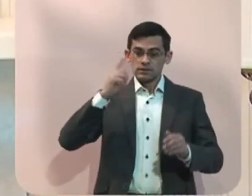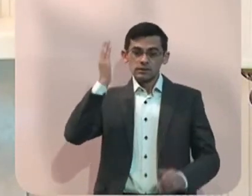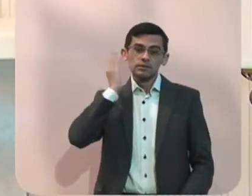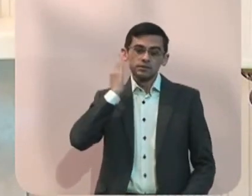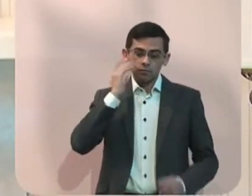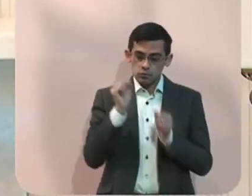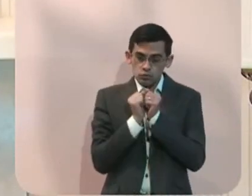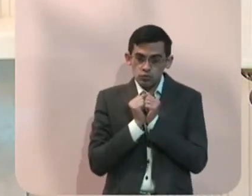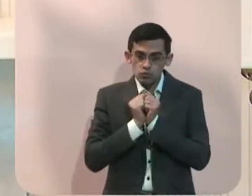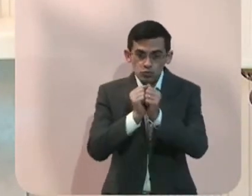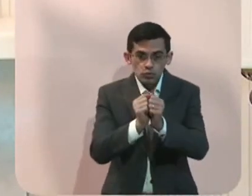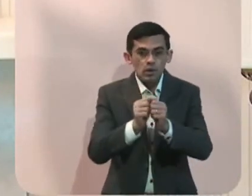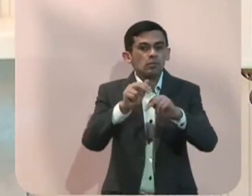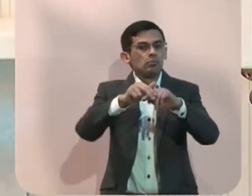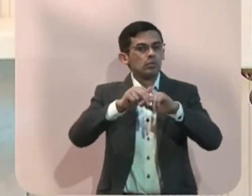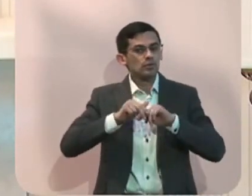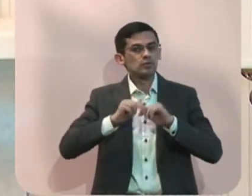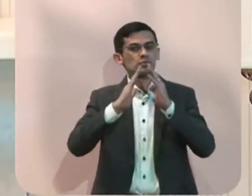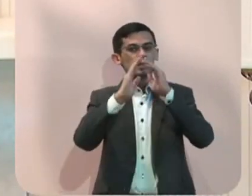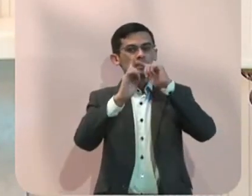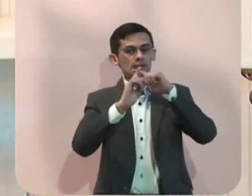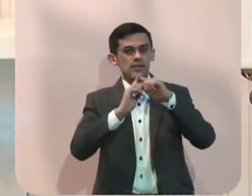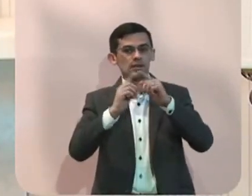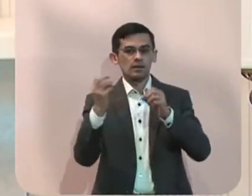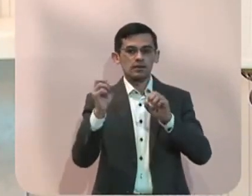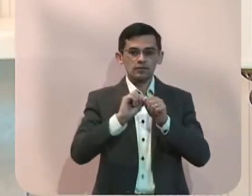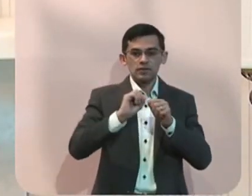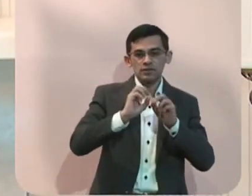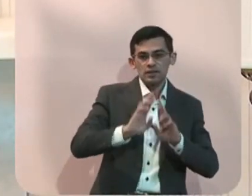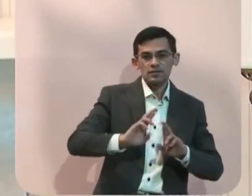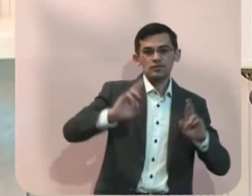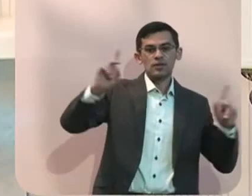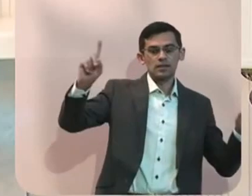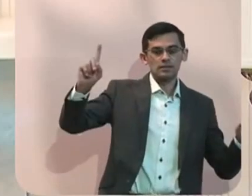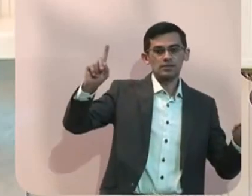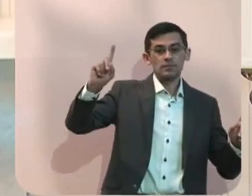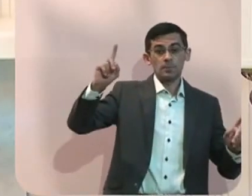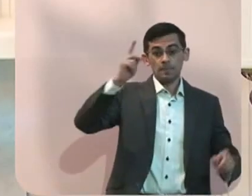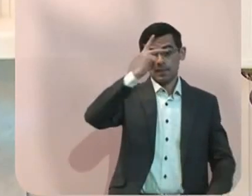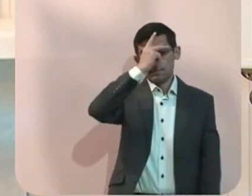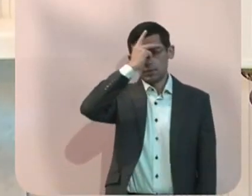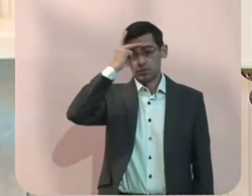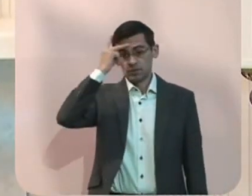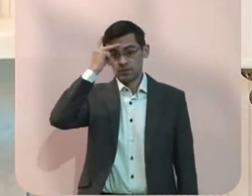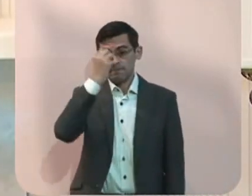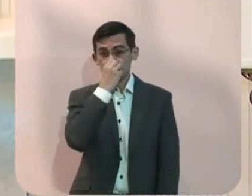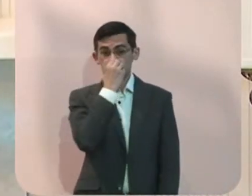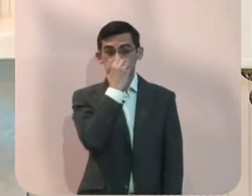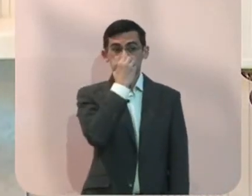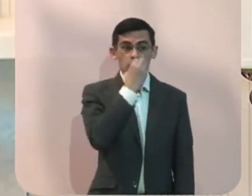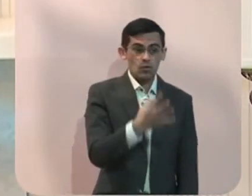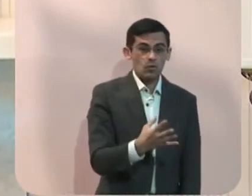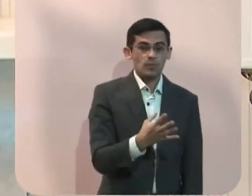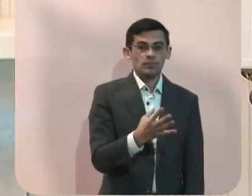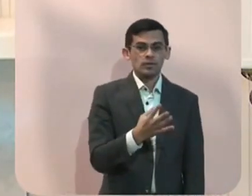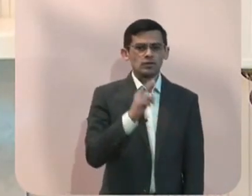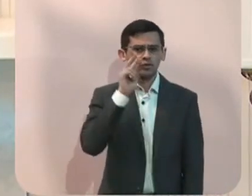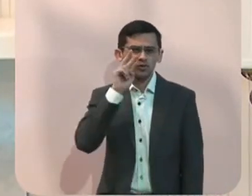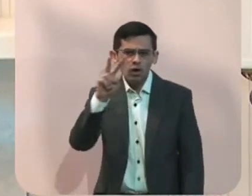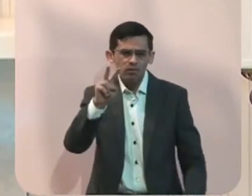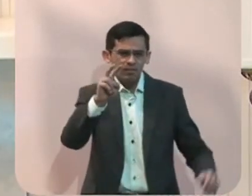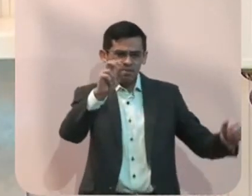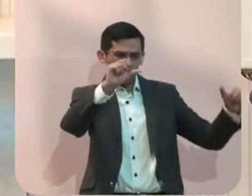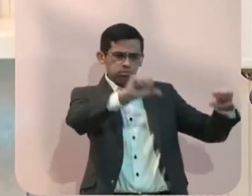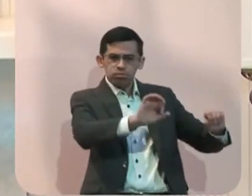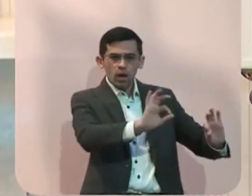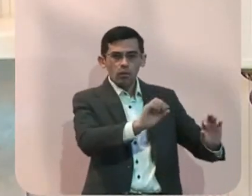junto. Por isso, uma igreja relevante é feita de crentes assim, gente boa, não só que enxerguem o